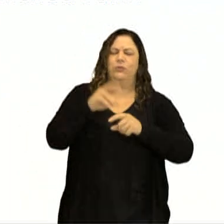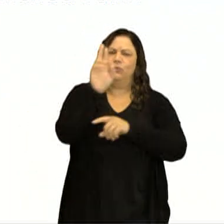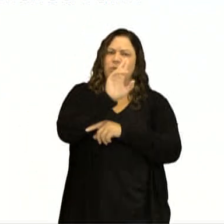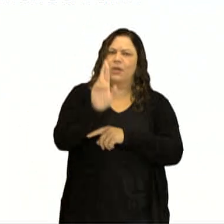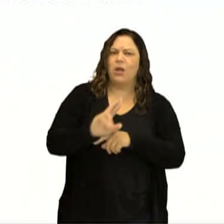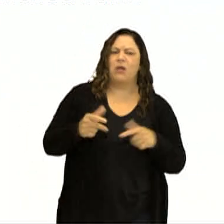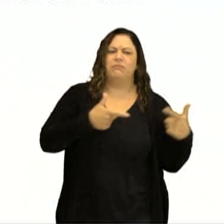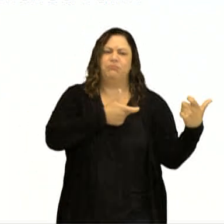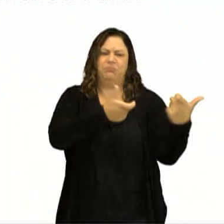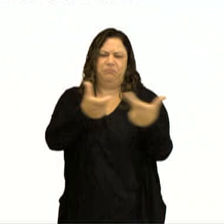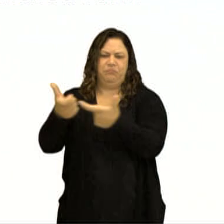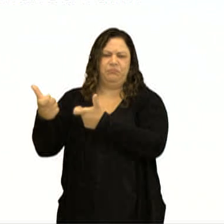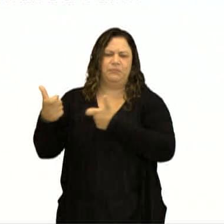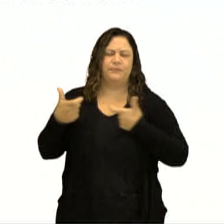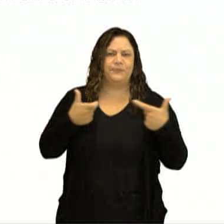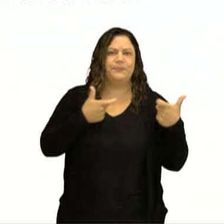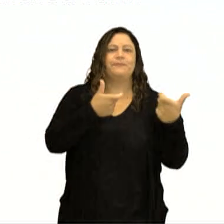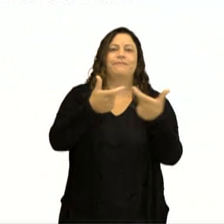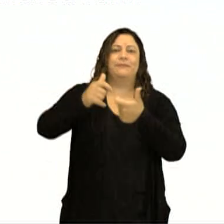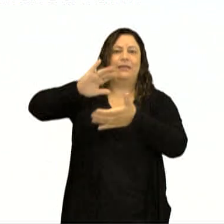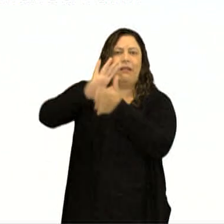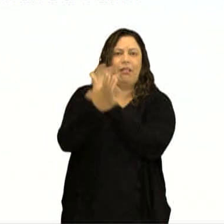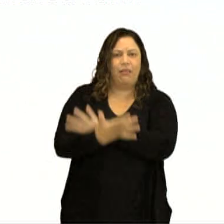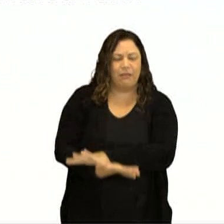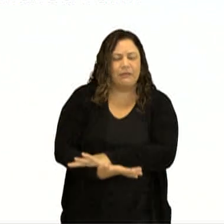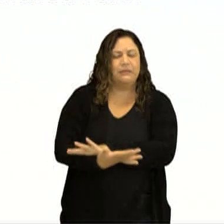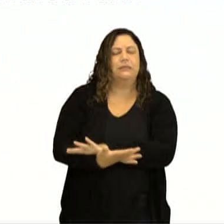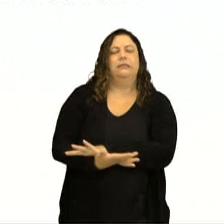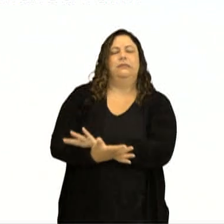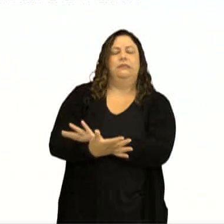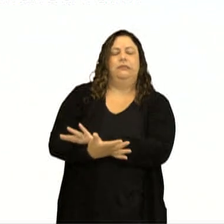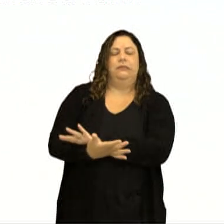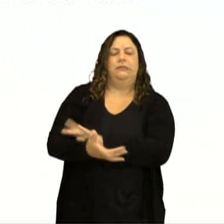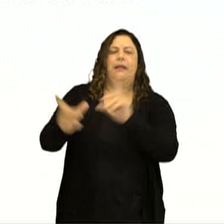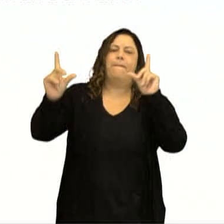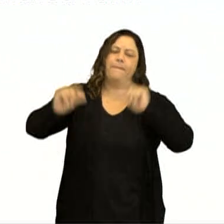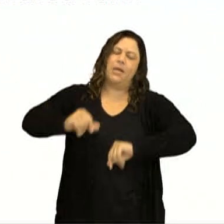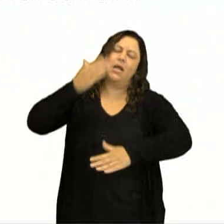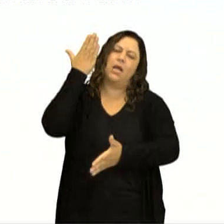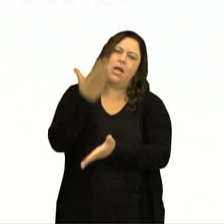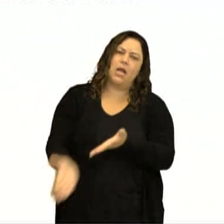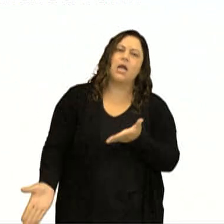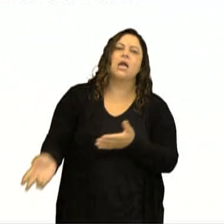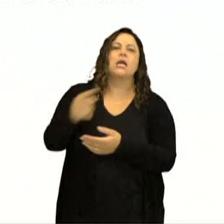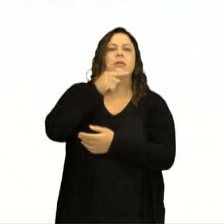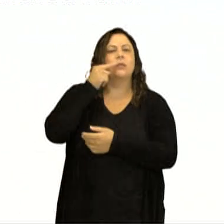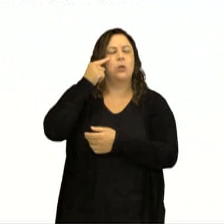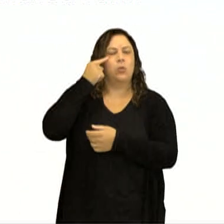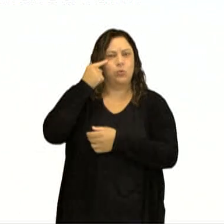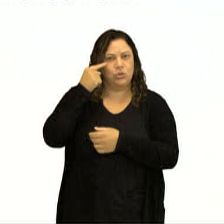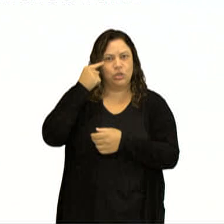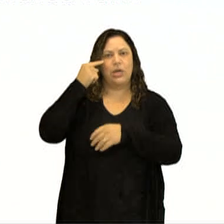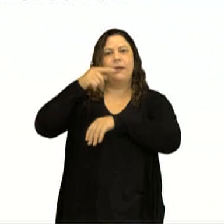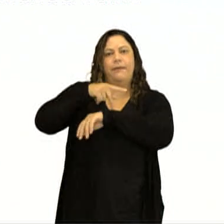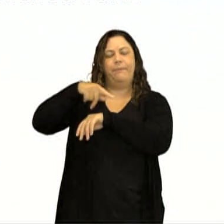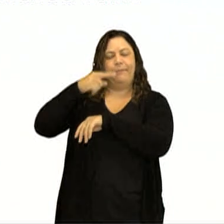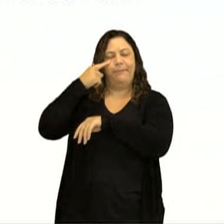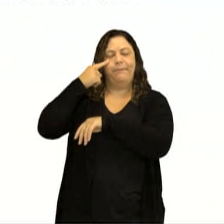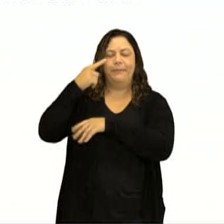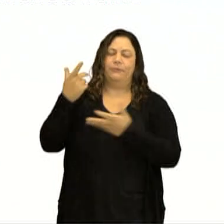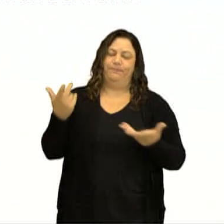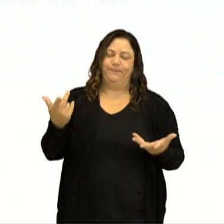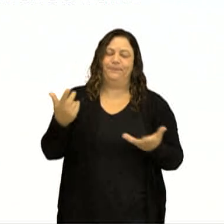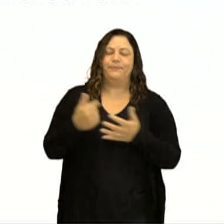né, onde a Rússia foi derrotada pelo Japão, que já agravou mais ainda a situação. As greves,